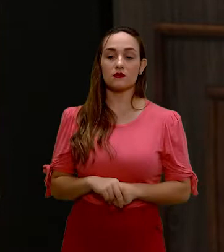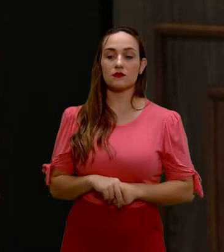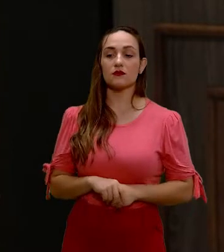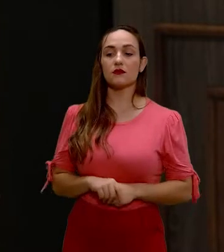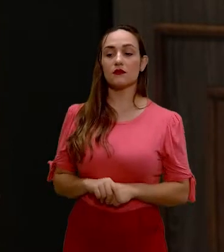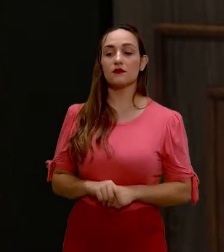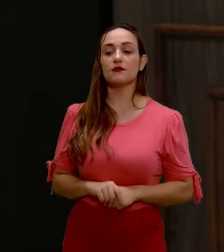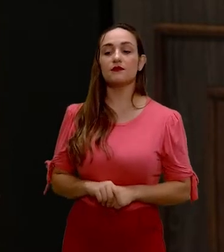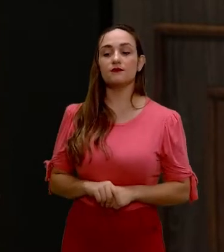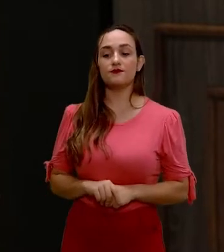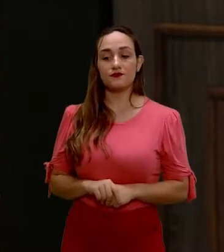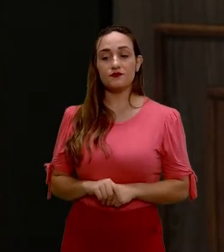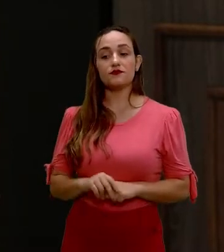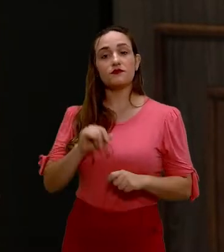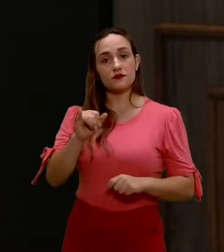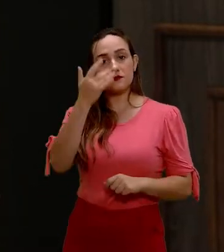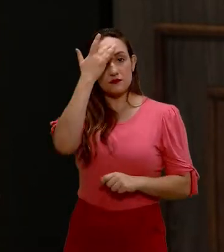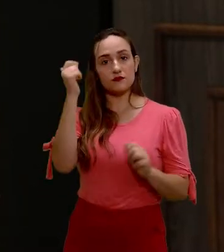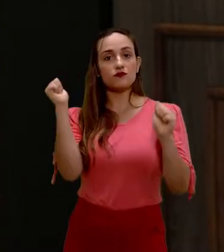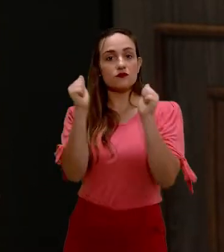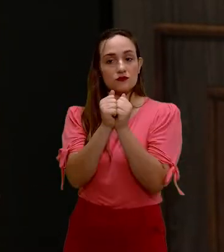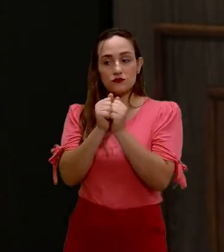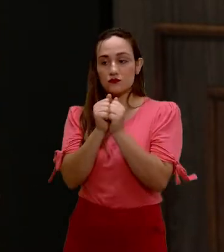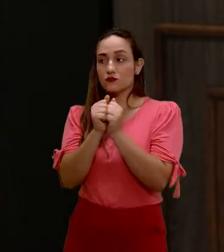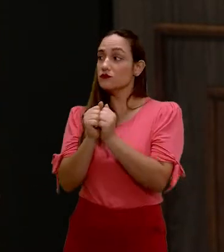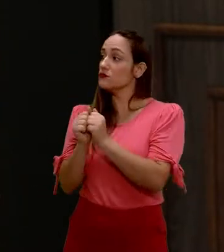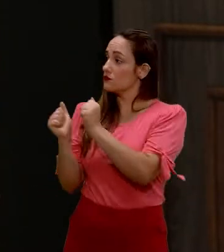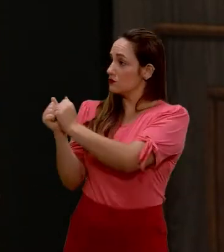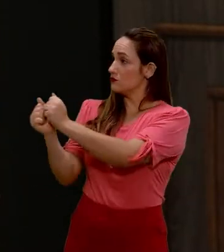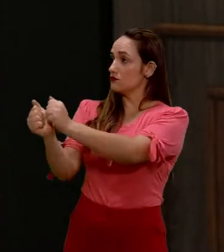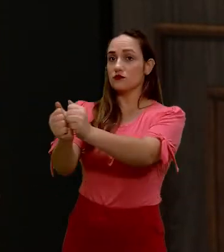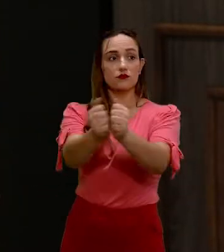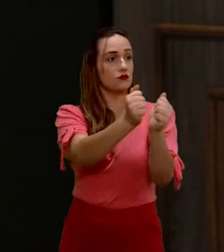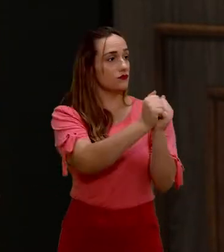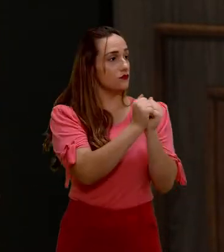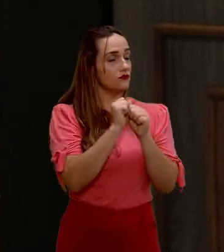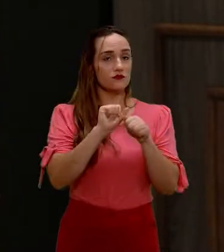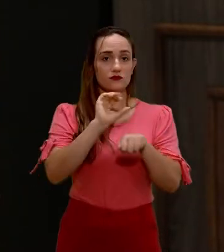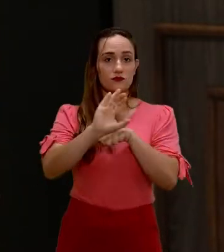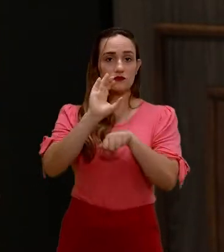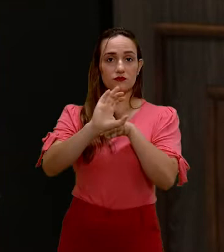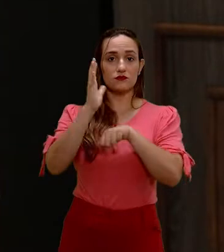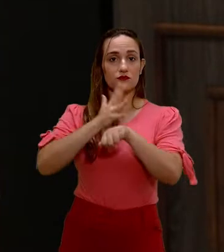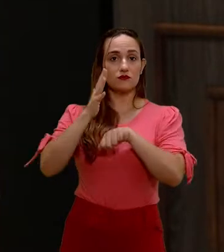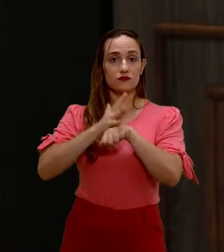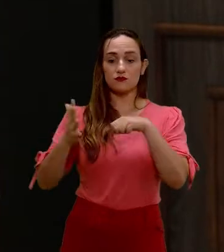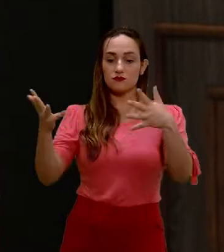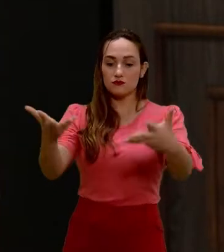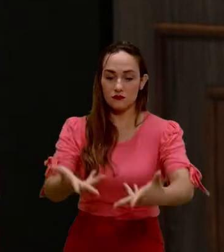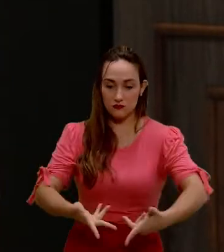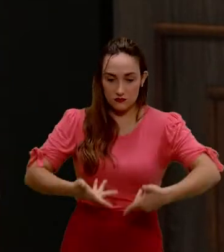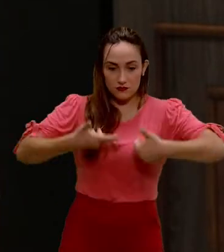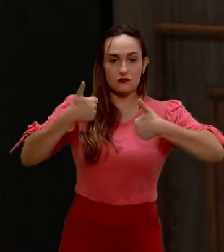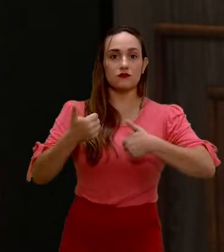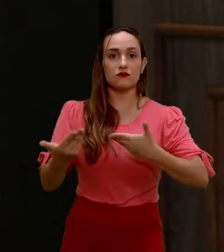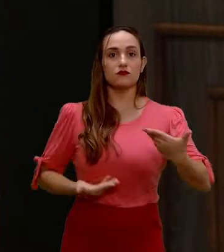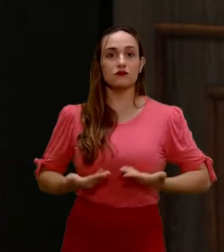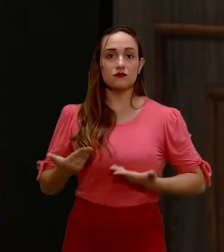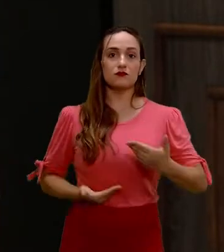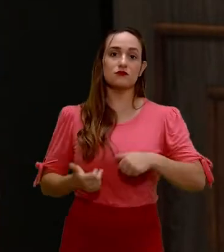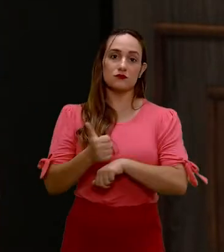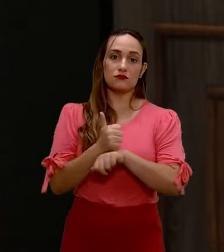colocando essas pessoas juntas, elas podem ser treinadas melhor, dar uma qualidade de prestação de serviço